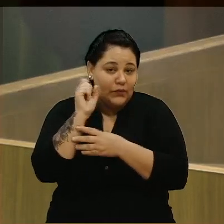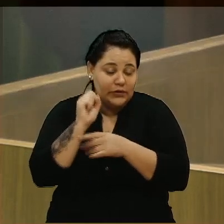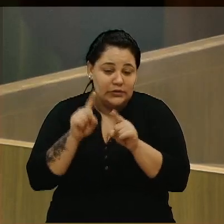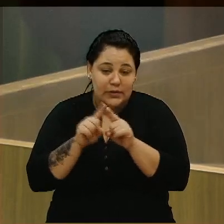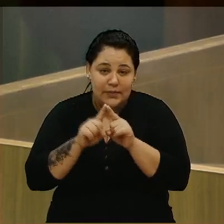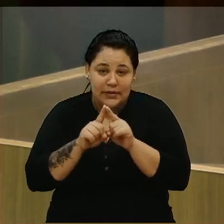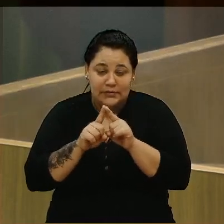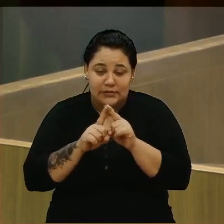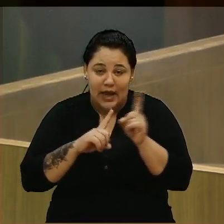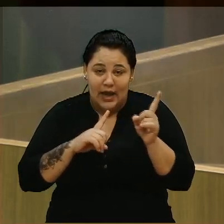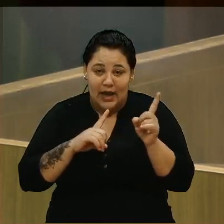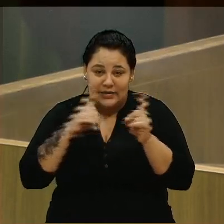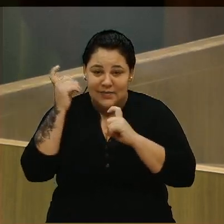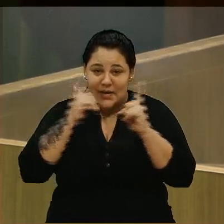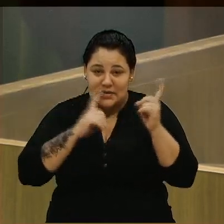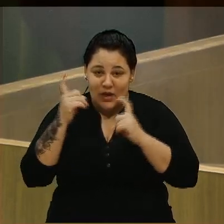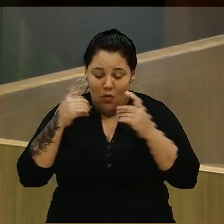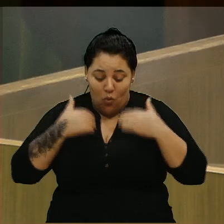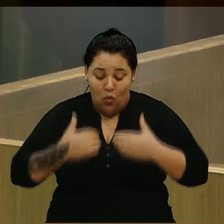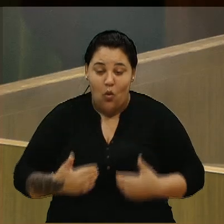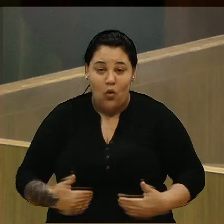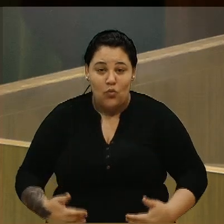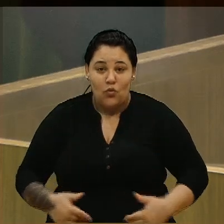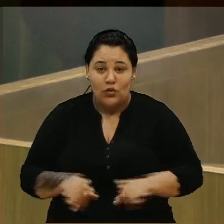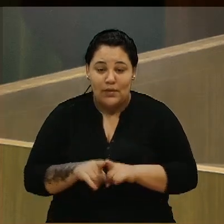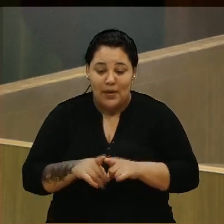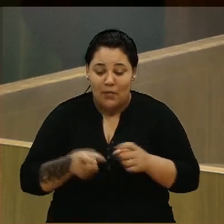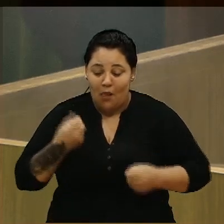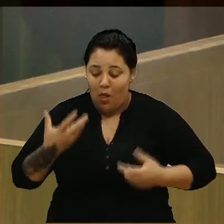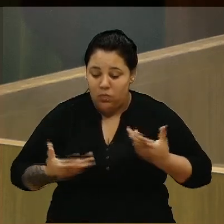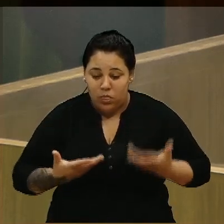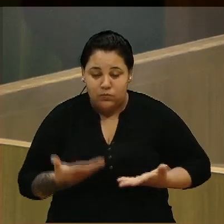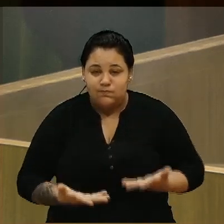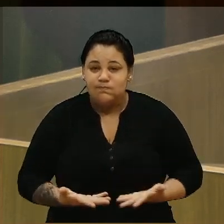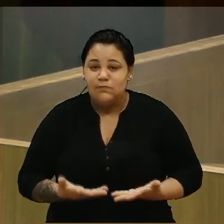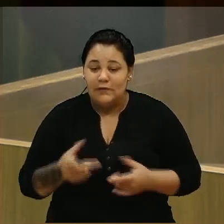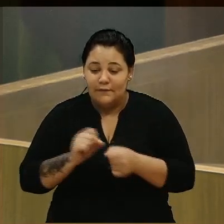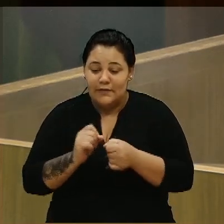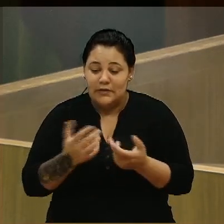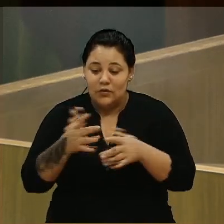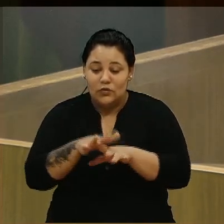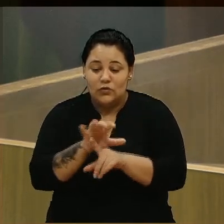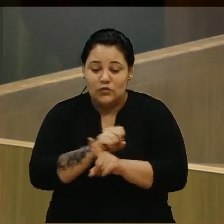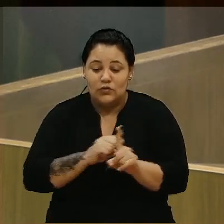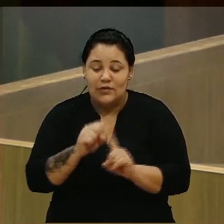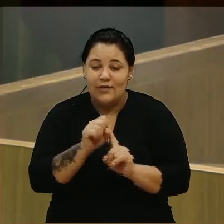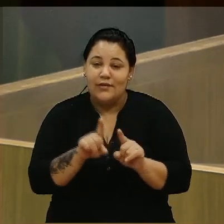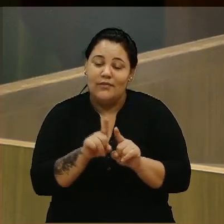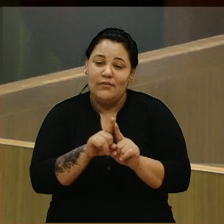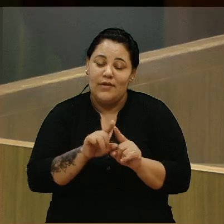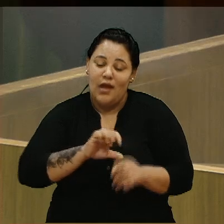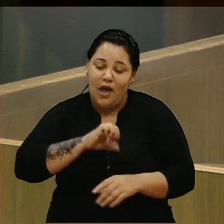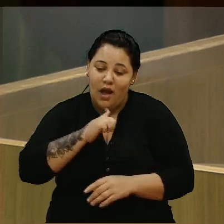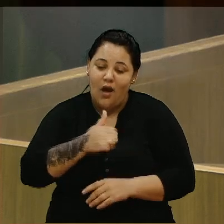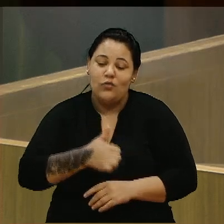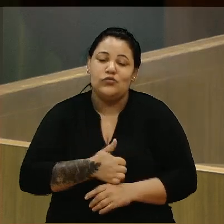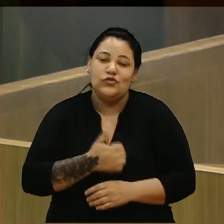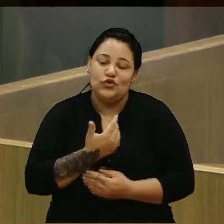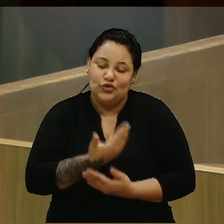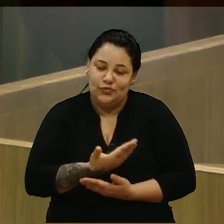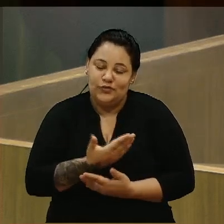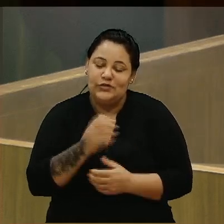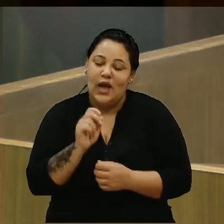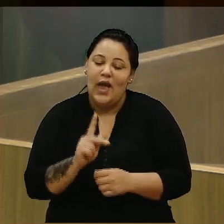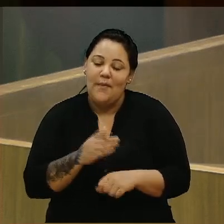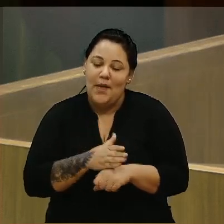expressão corporal e promove, sem dúvida nenhuma, inclusão social e autoestima dos participantes. Então, a